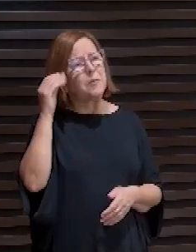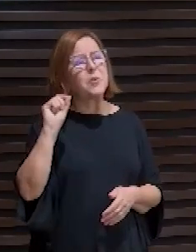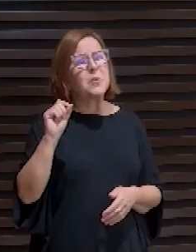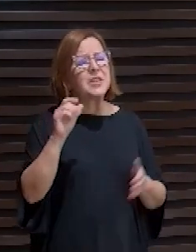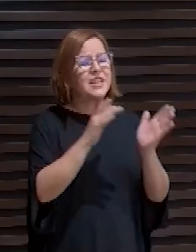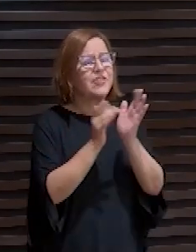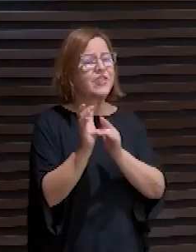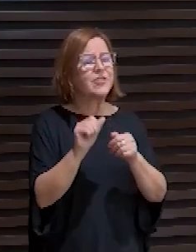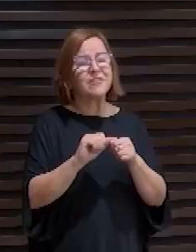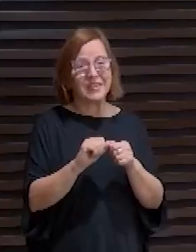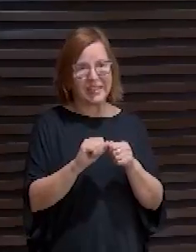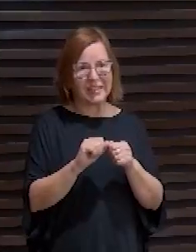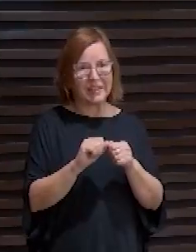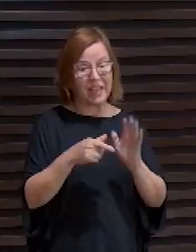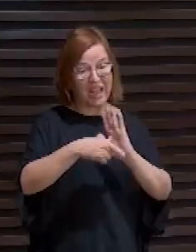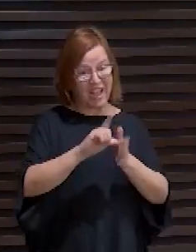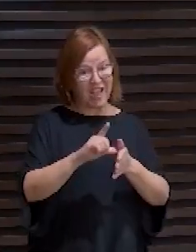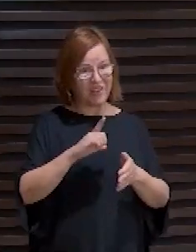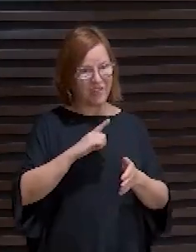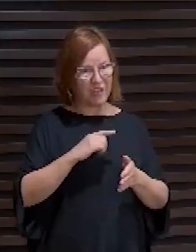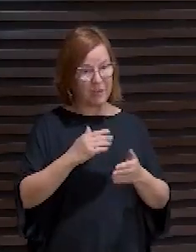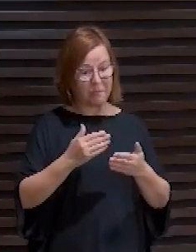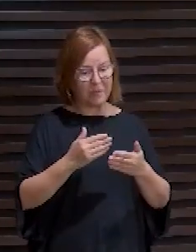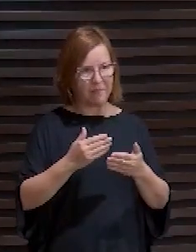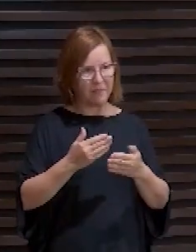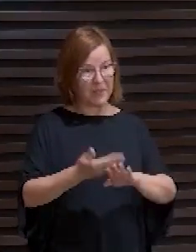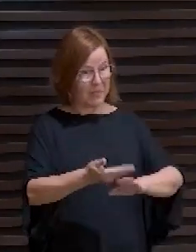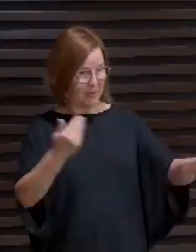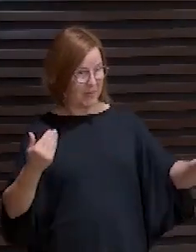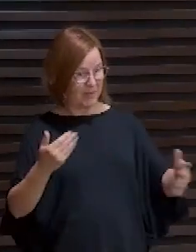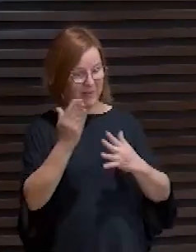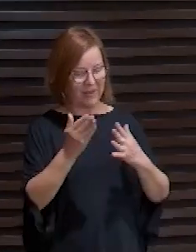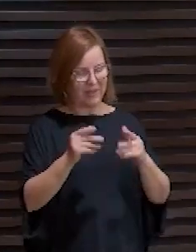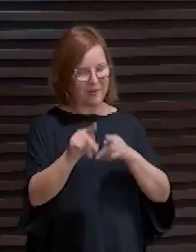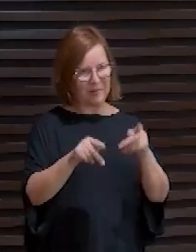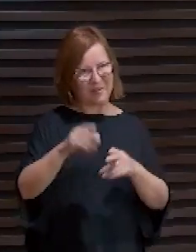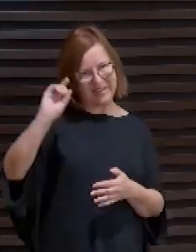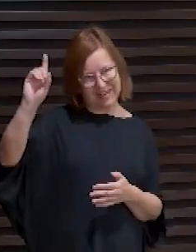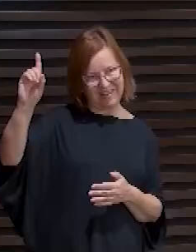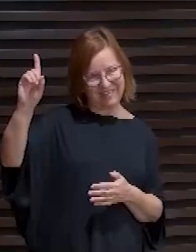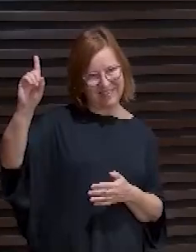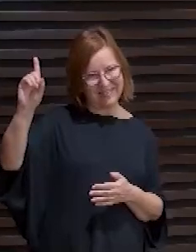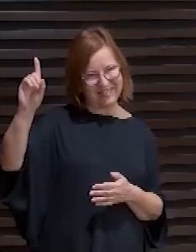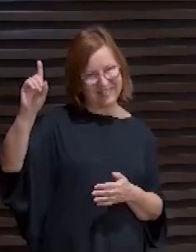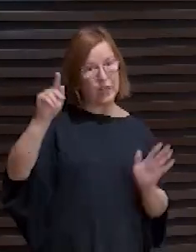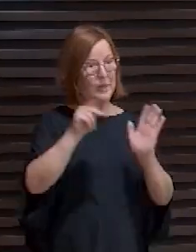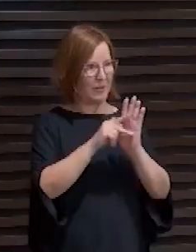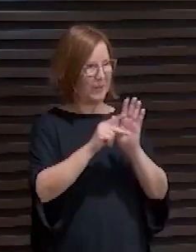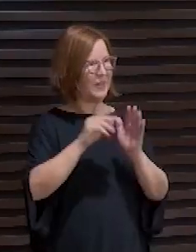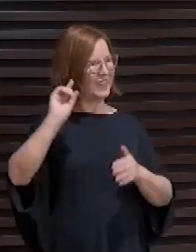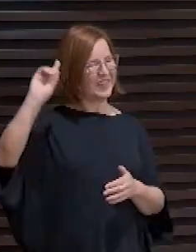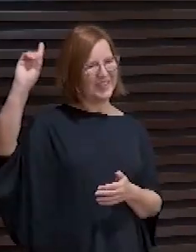uma separação entre o povo de Deus e o próprio